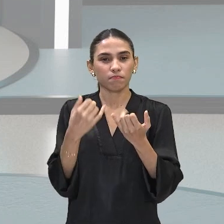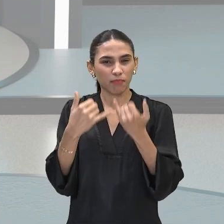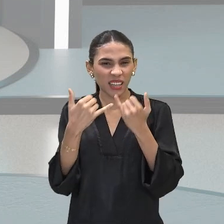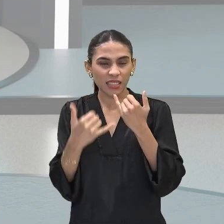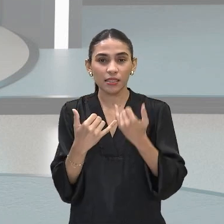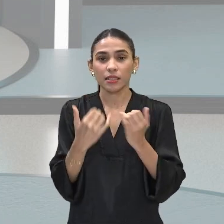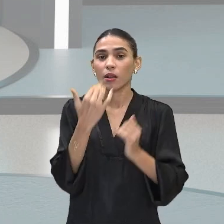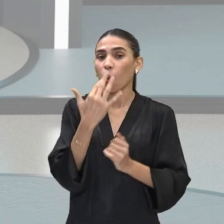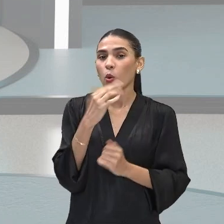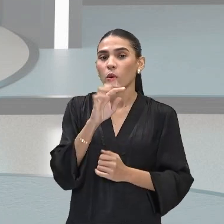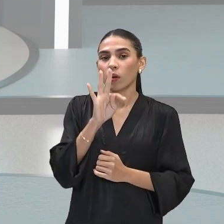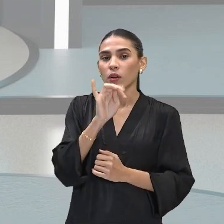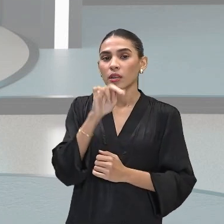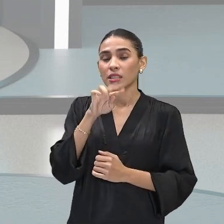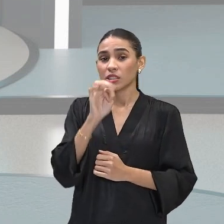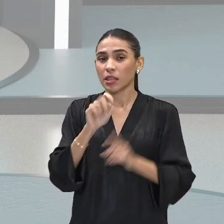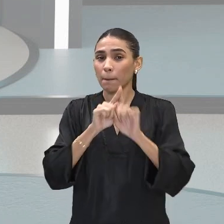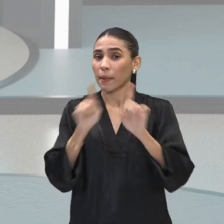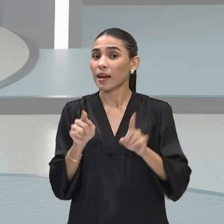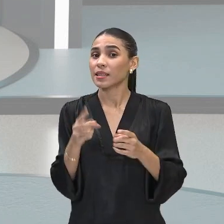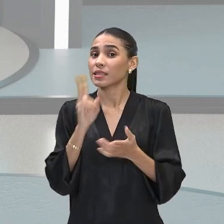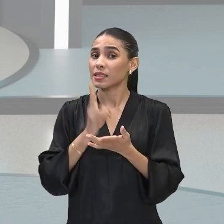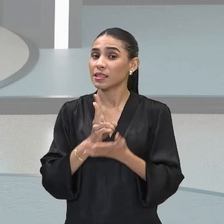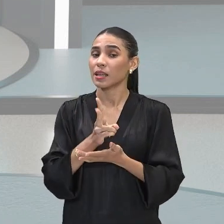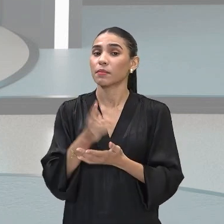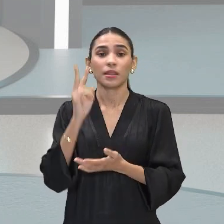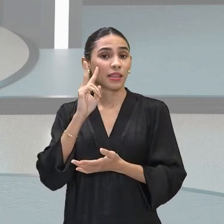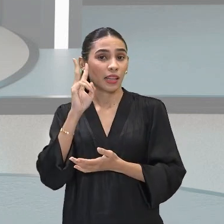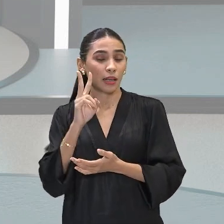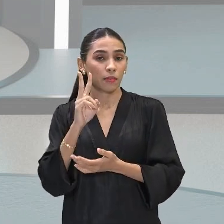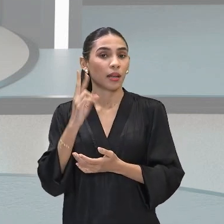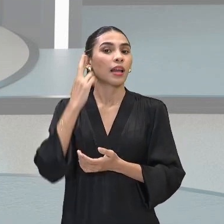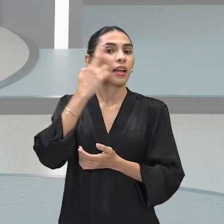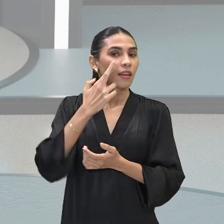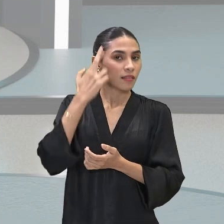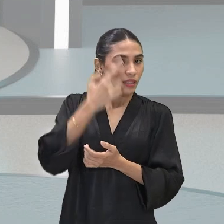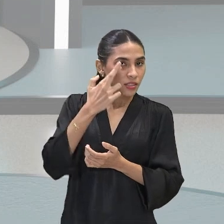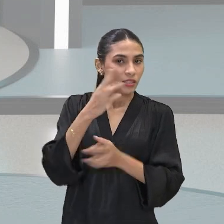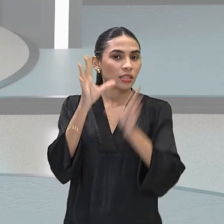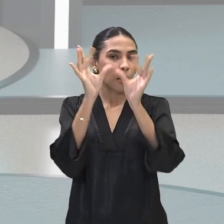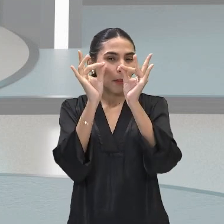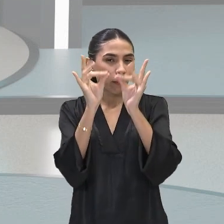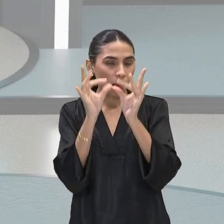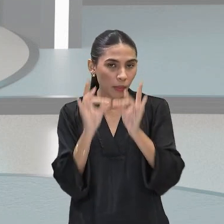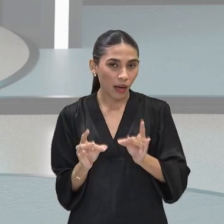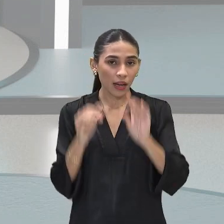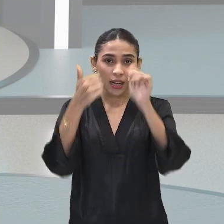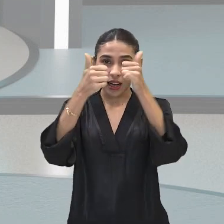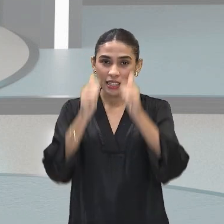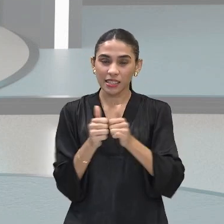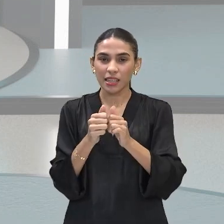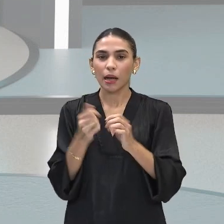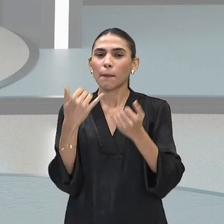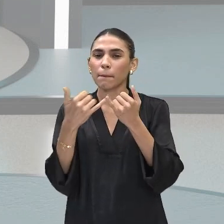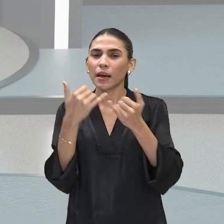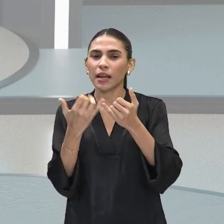lembra do detalhe de refletir, de olhar para isso, de procurar entender. É como se fosse um